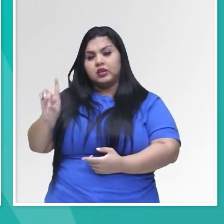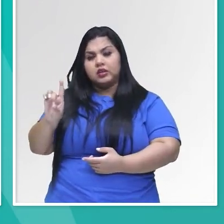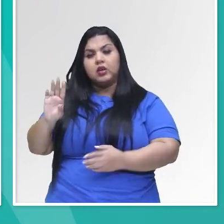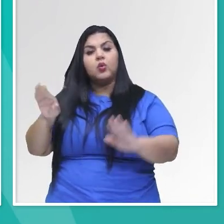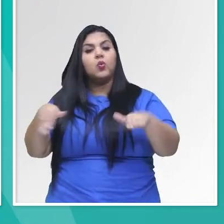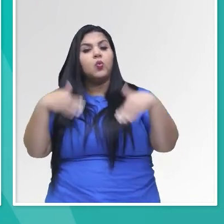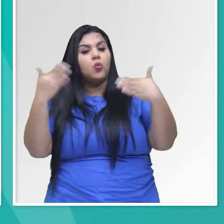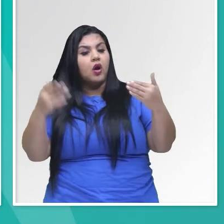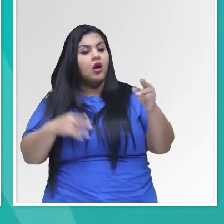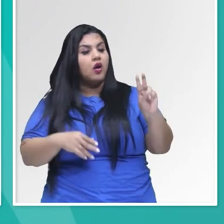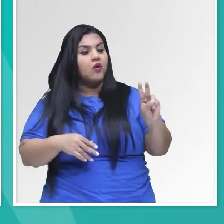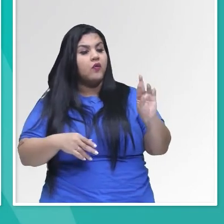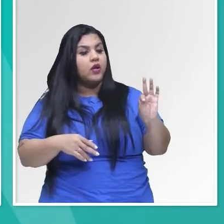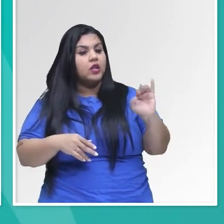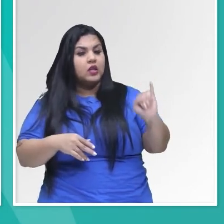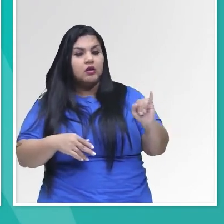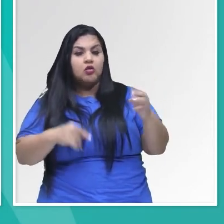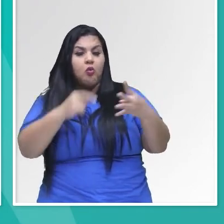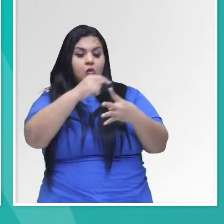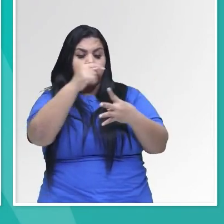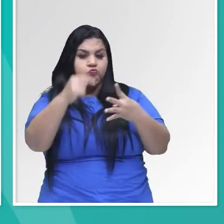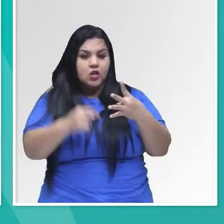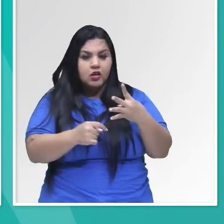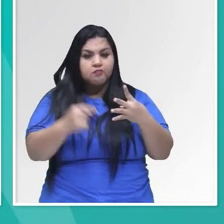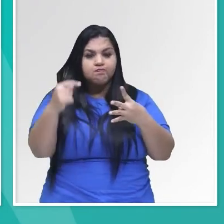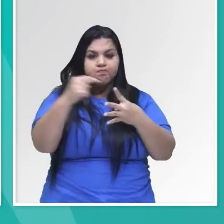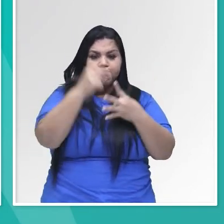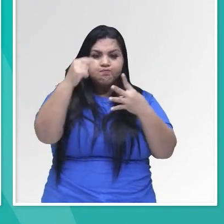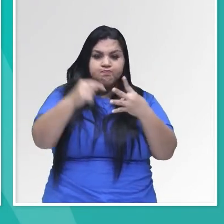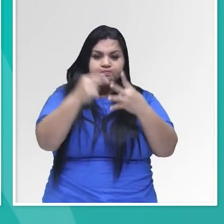Quantos são VTIs? Hã?